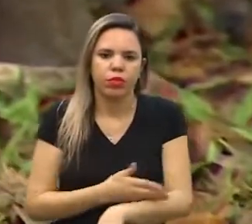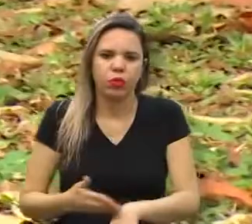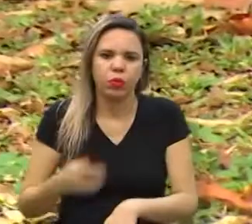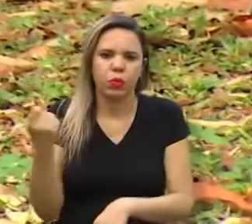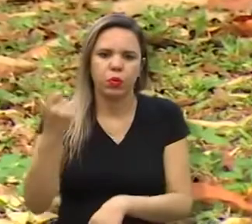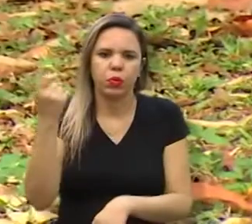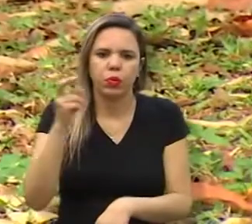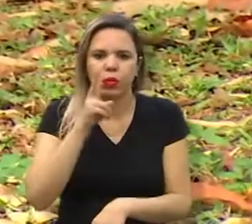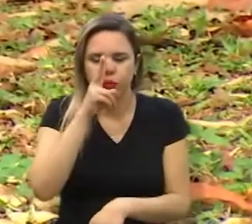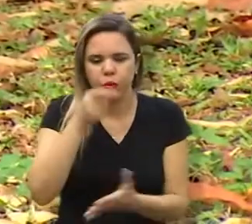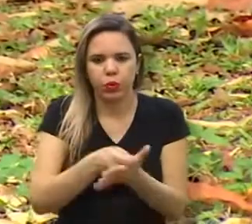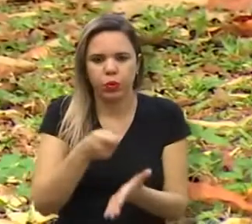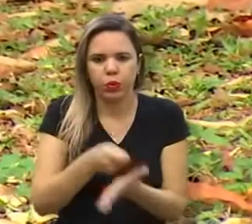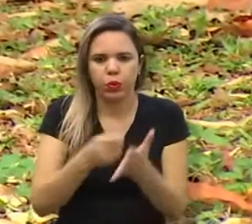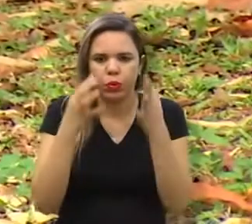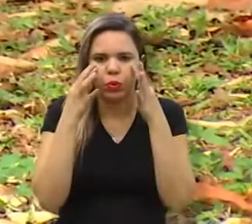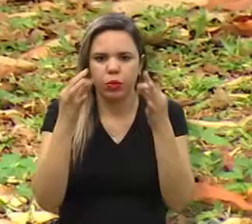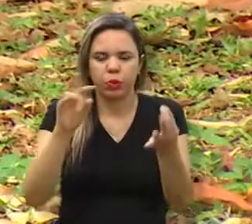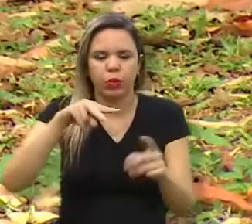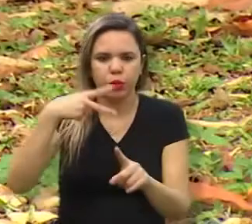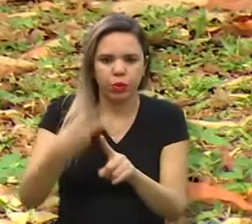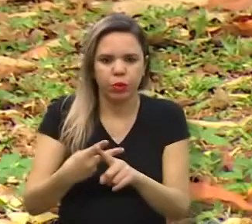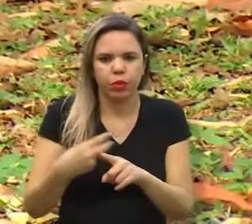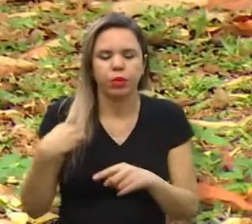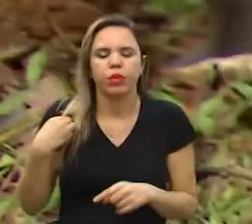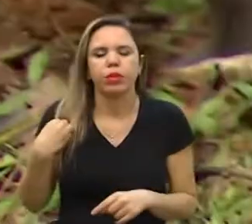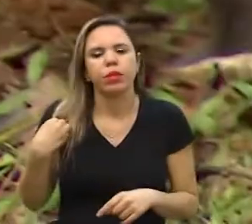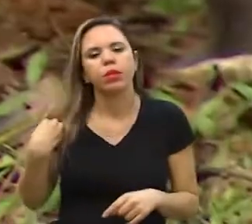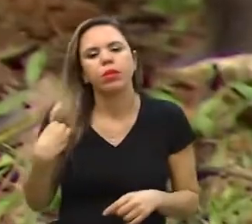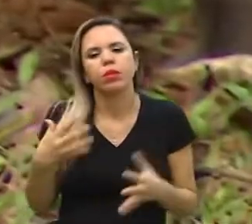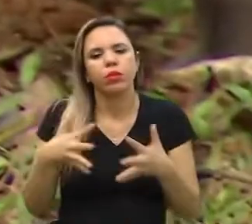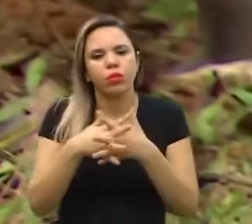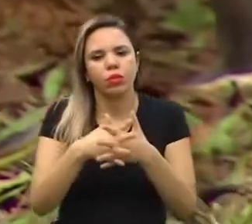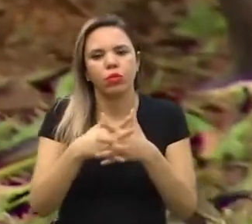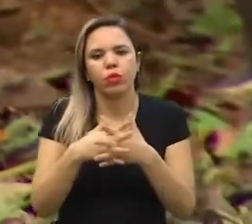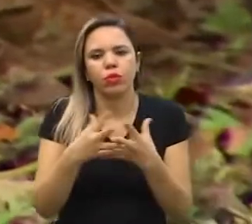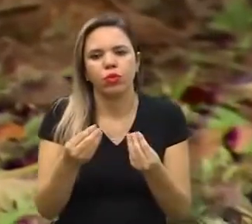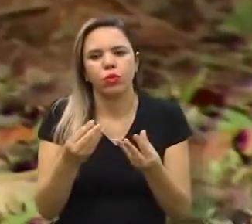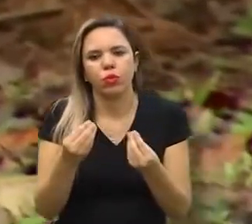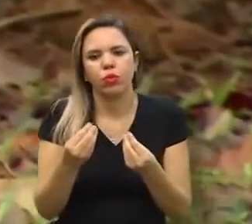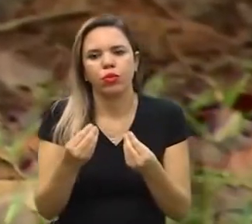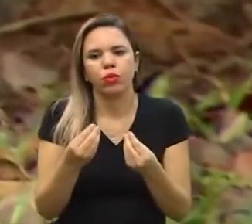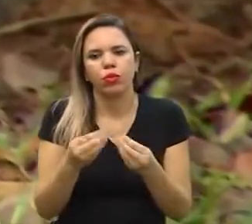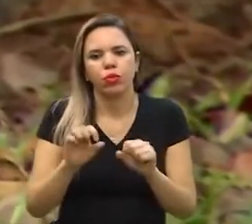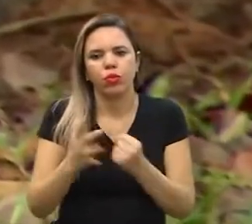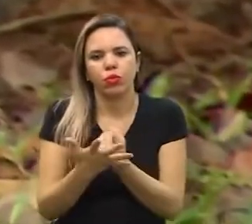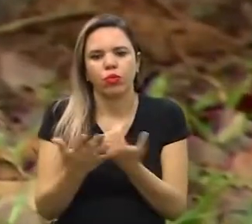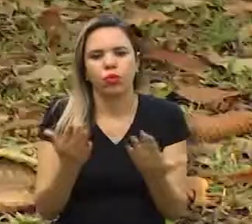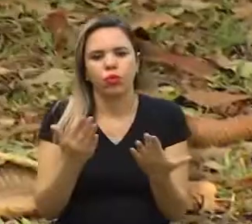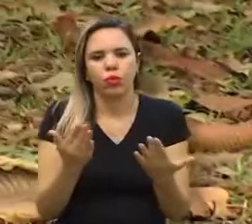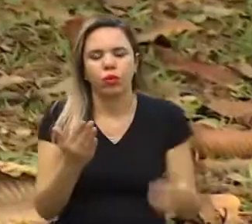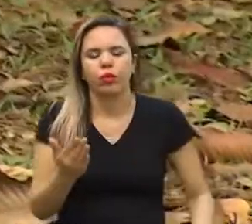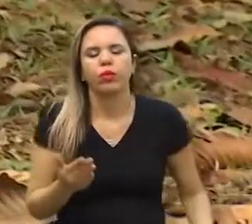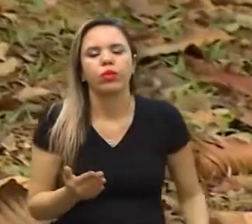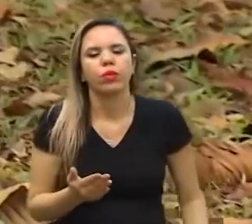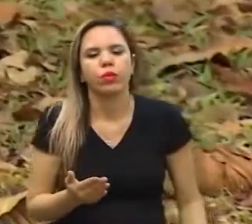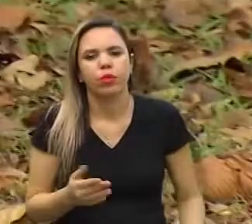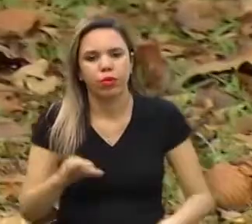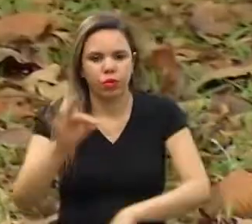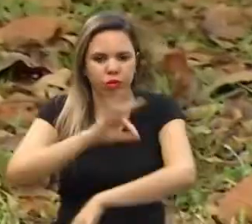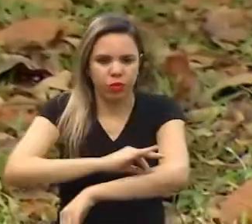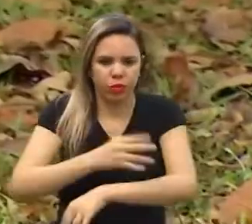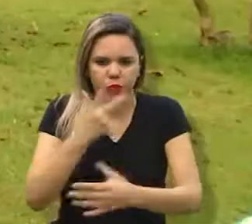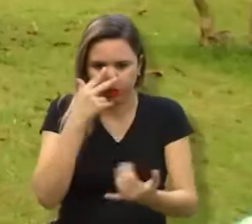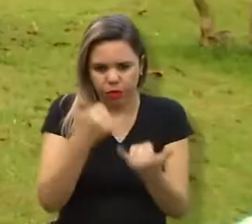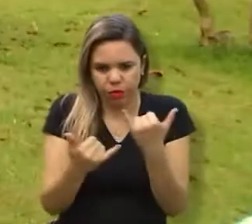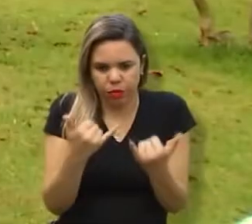costumam ser severos e exigem atenção redobrada por se confundirem muito com os do coronavírus e ainda com os